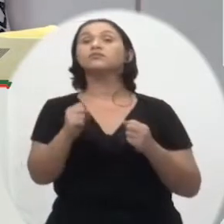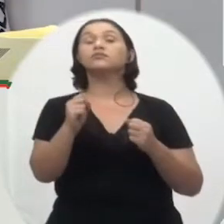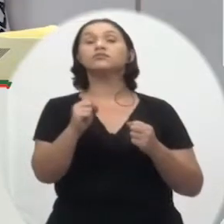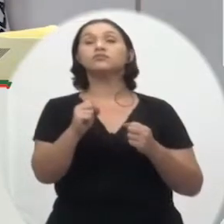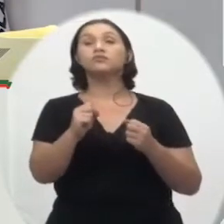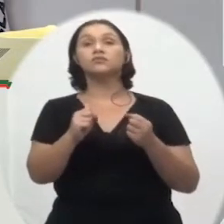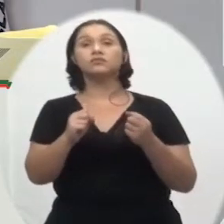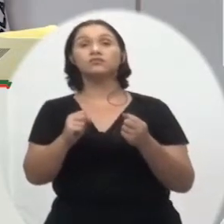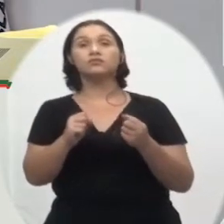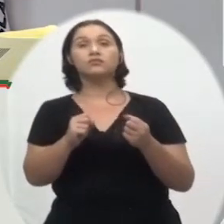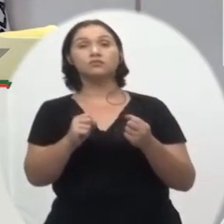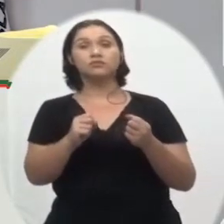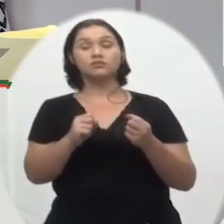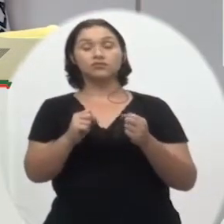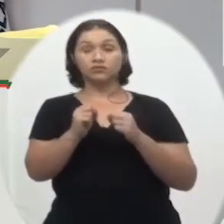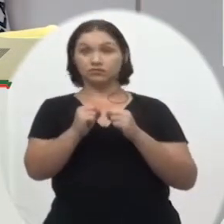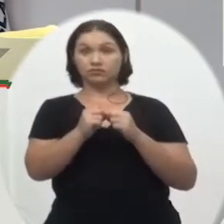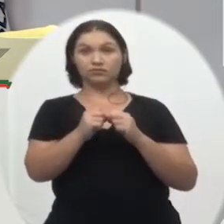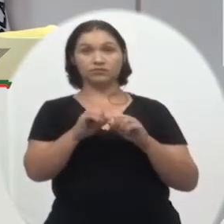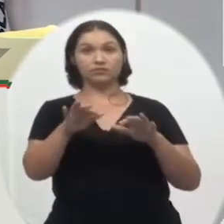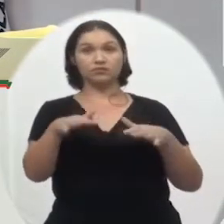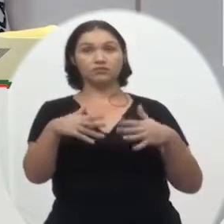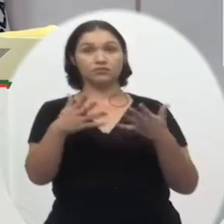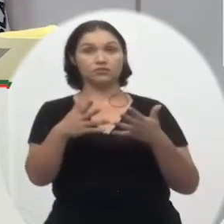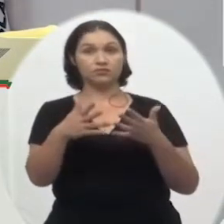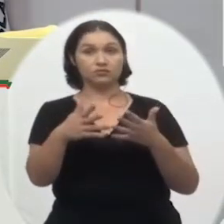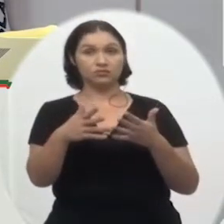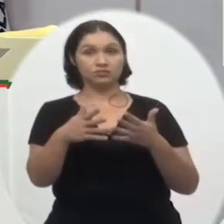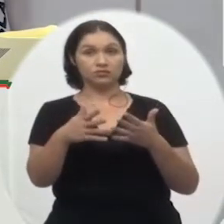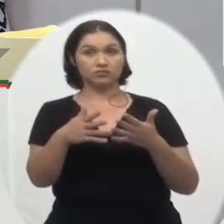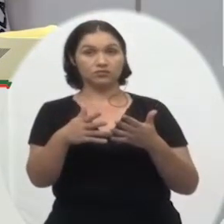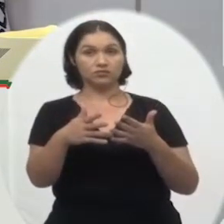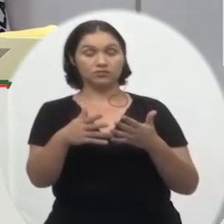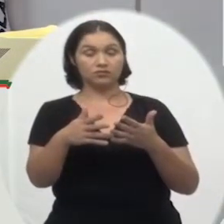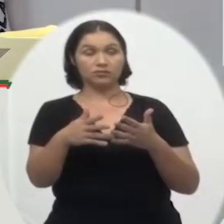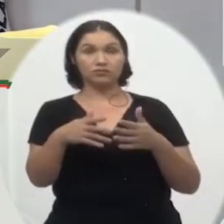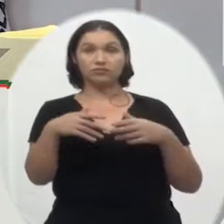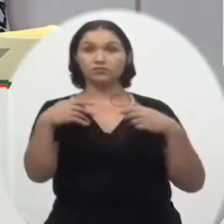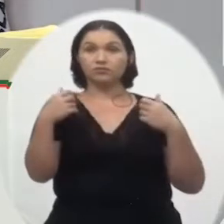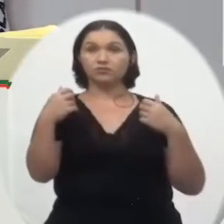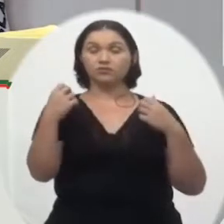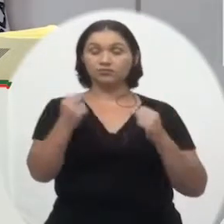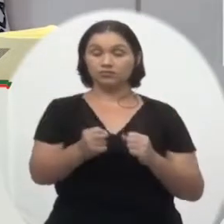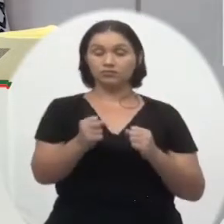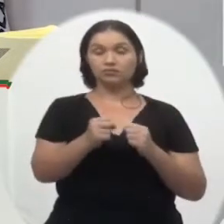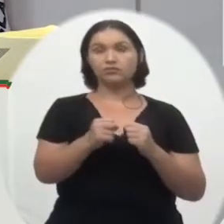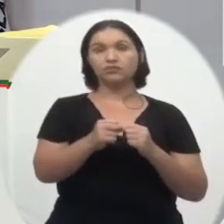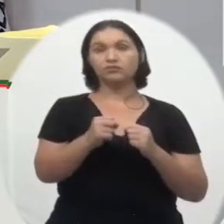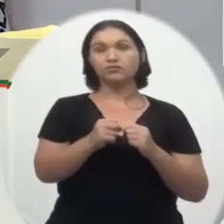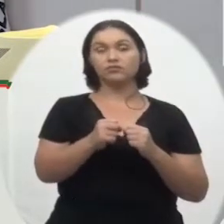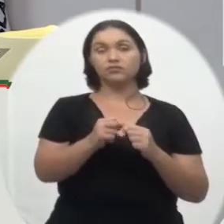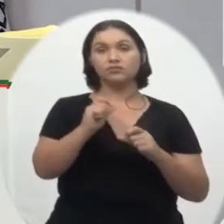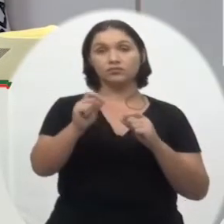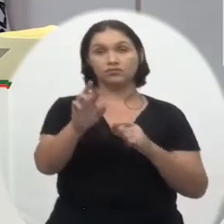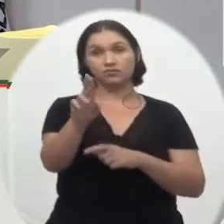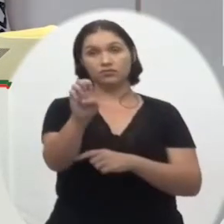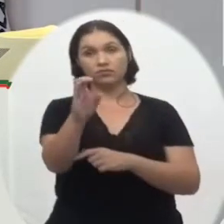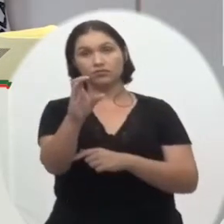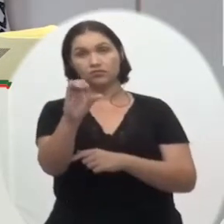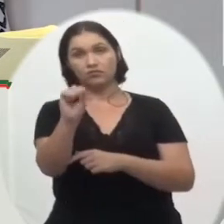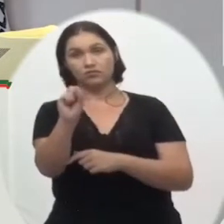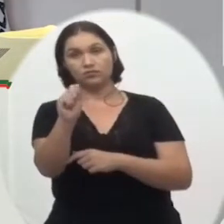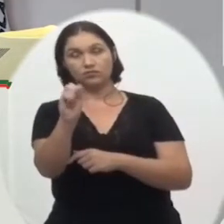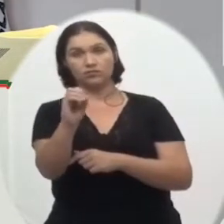se busque o distrato, se busque a rescisão. É possível, sim, e precisamos também agir dessa forma.